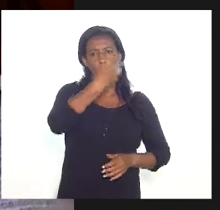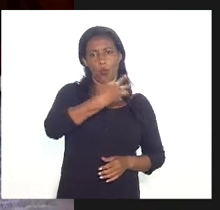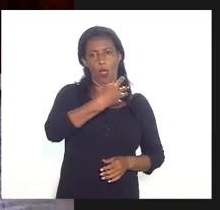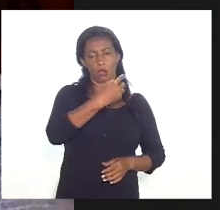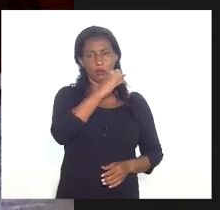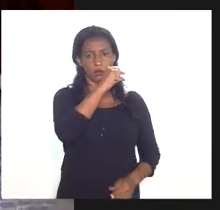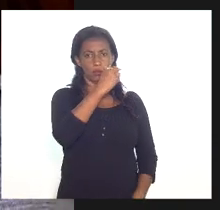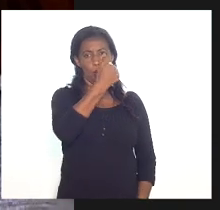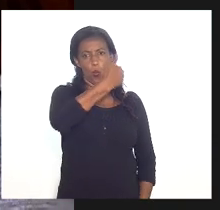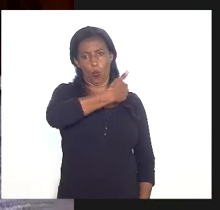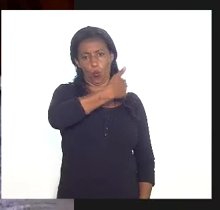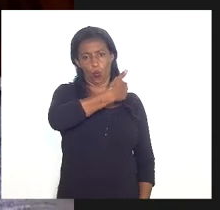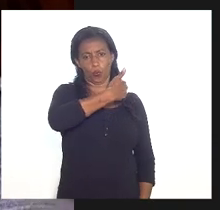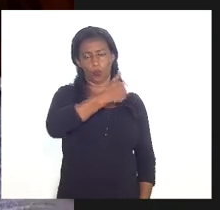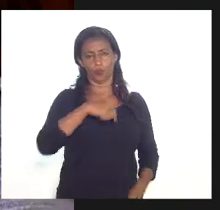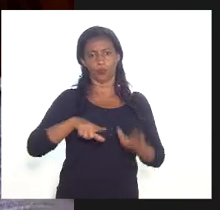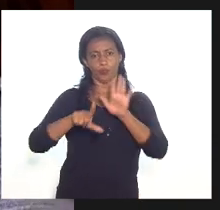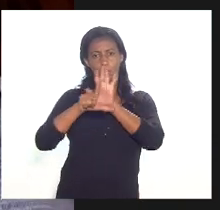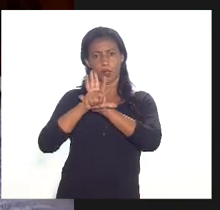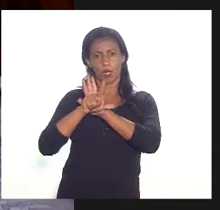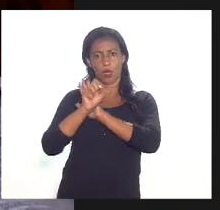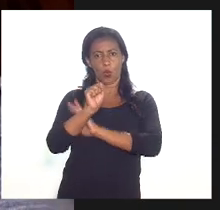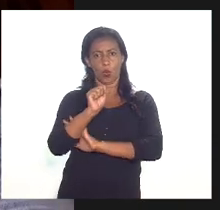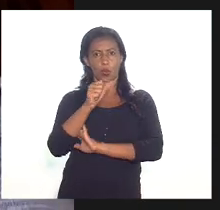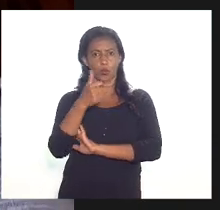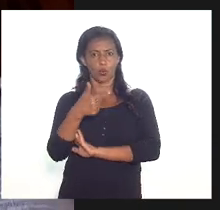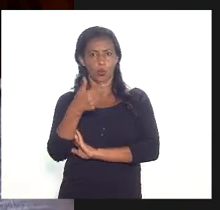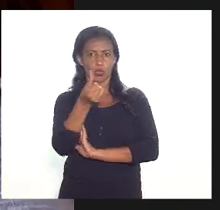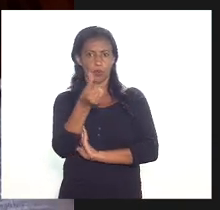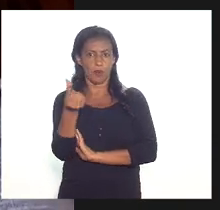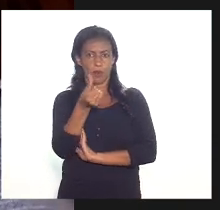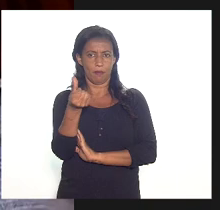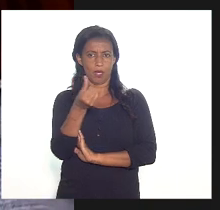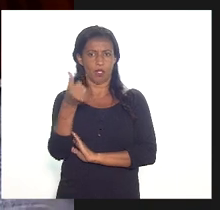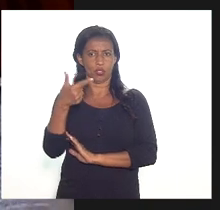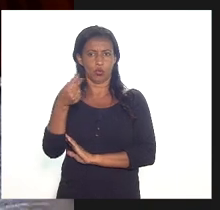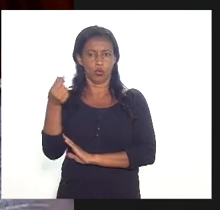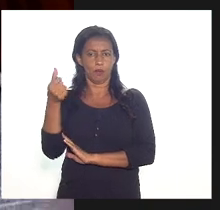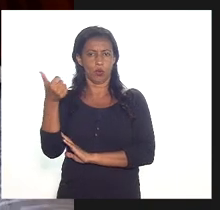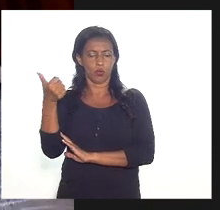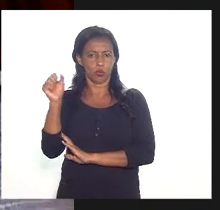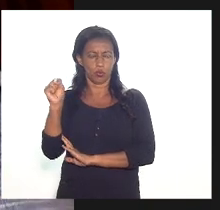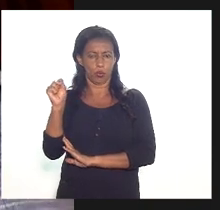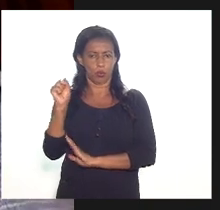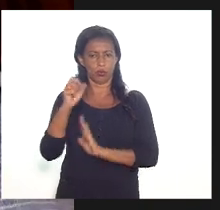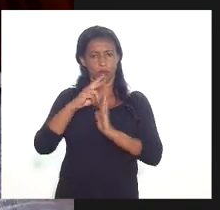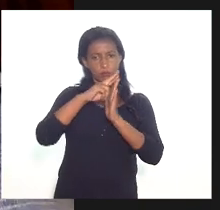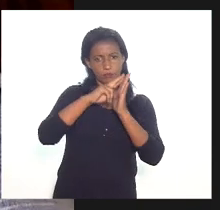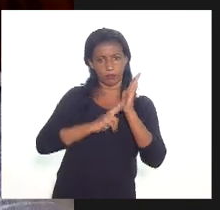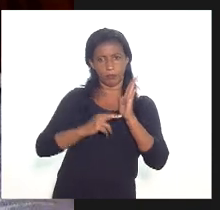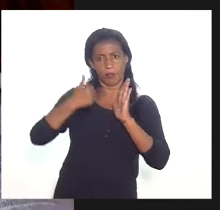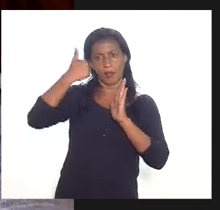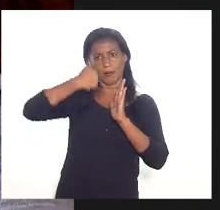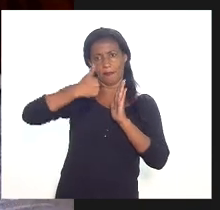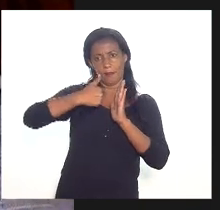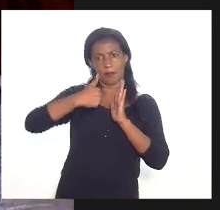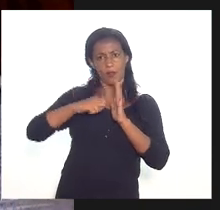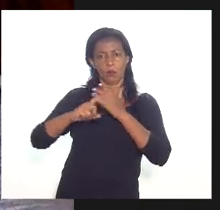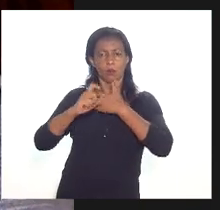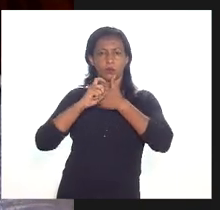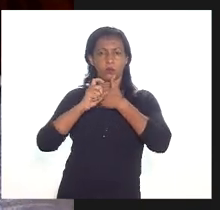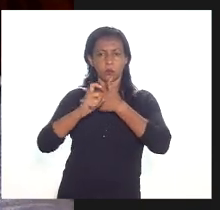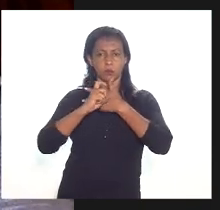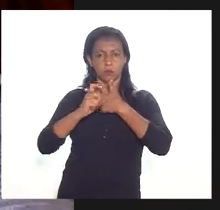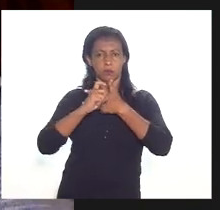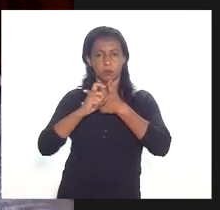1 da Lei 8266, de 26 de dezembro de 2018, passa a ter a seguinte redação. Artigo 1º, fica o Poder Executivo em cumprimento